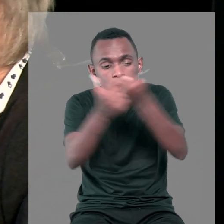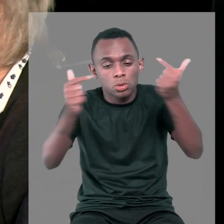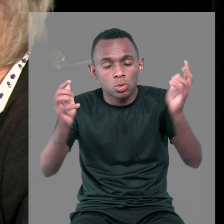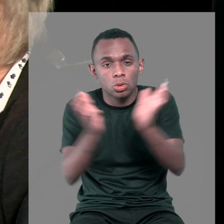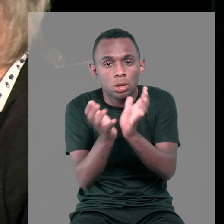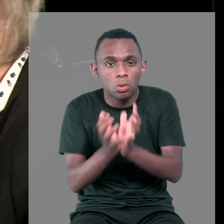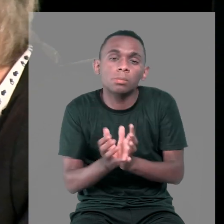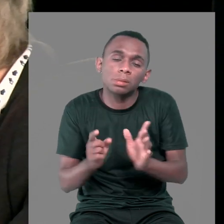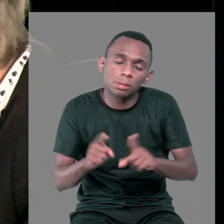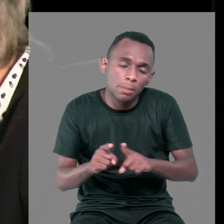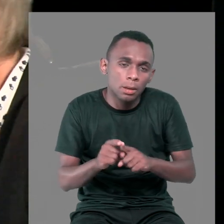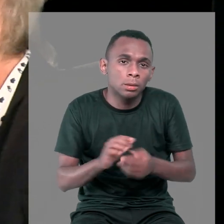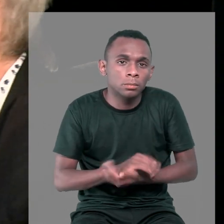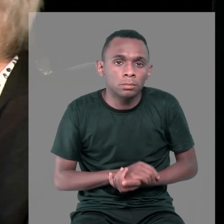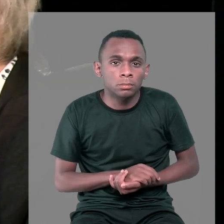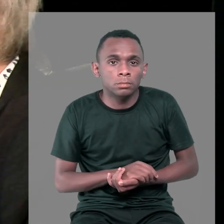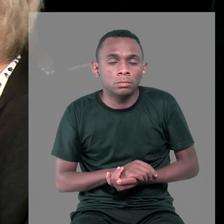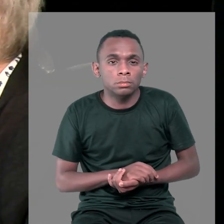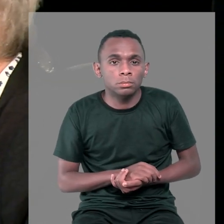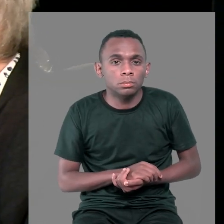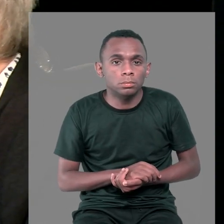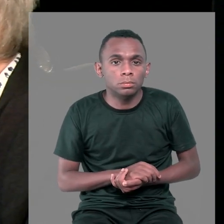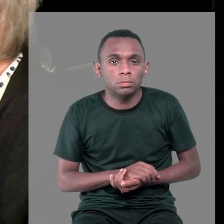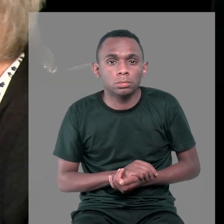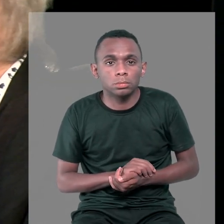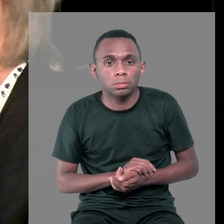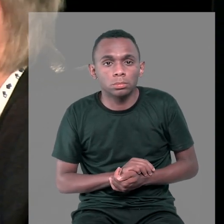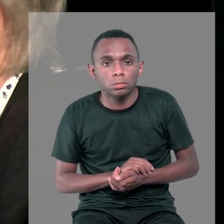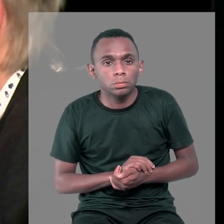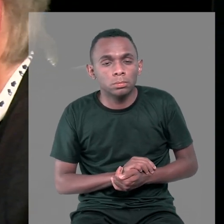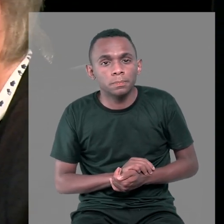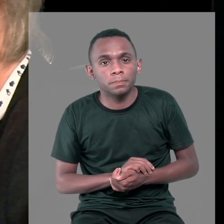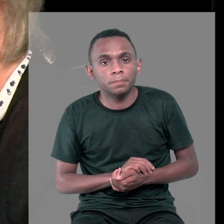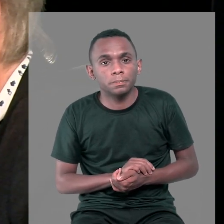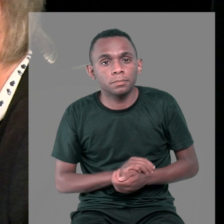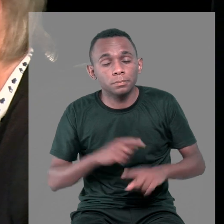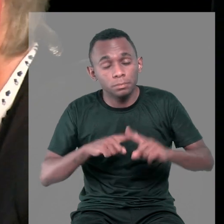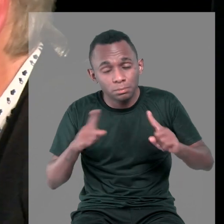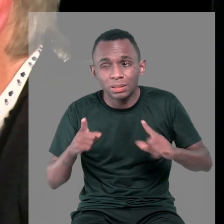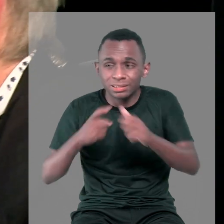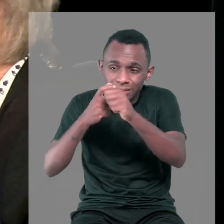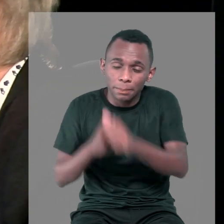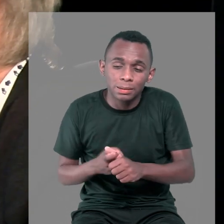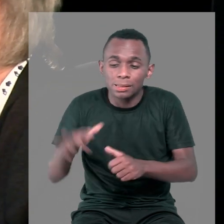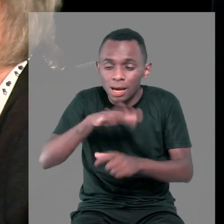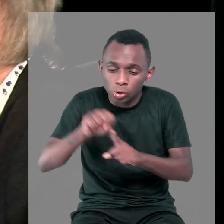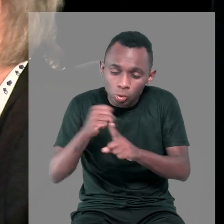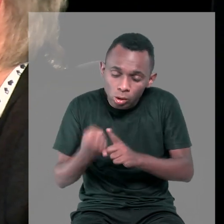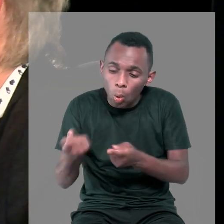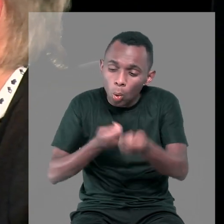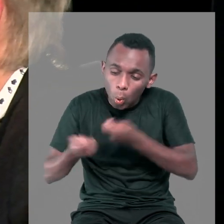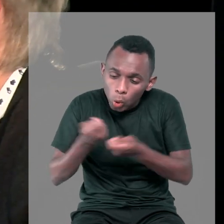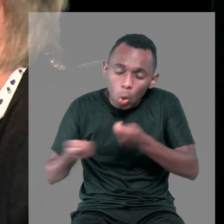a ideologia como uma visão de mundo. Quer dizer, uma concepção reduzida de ideologia